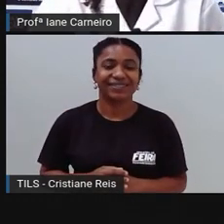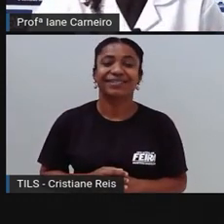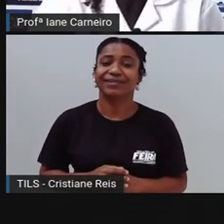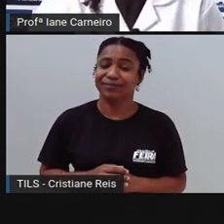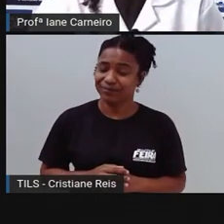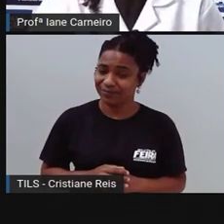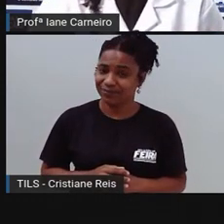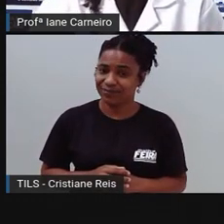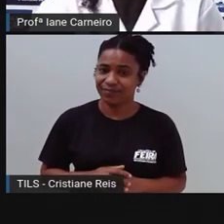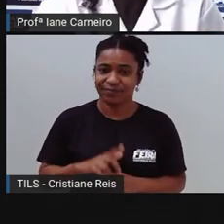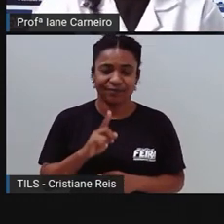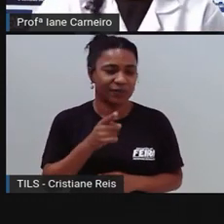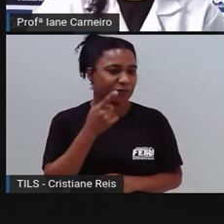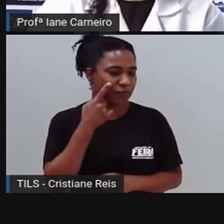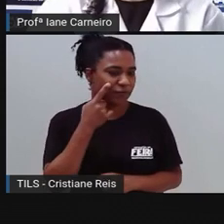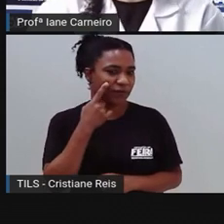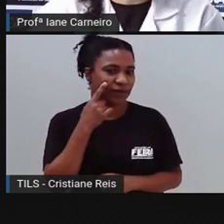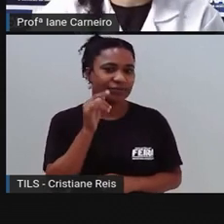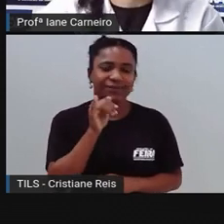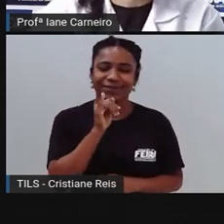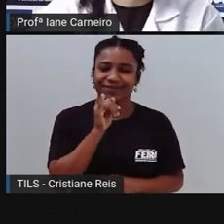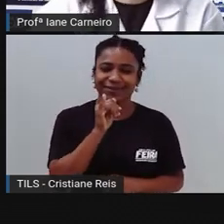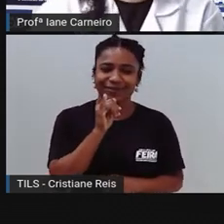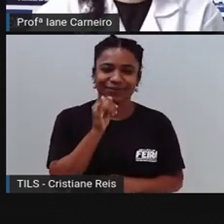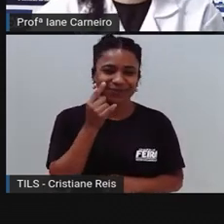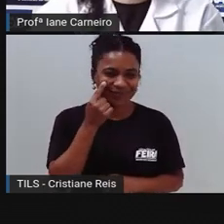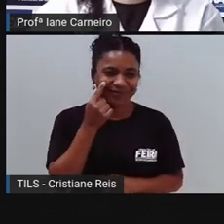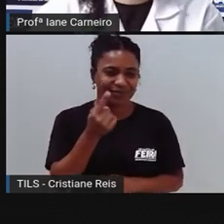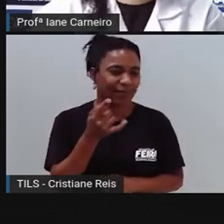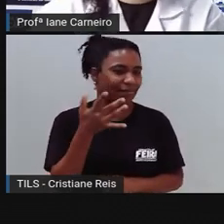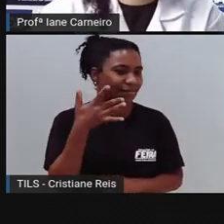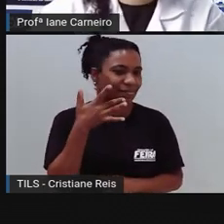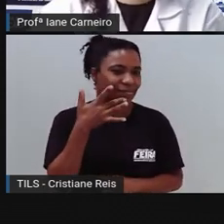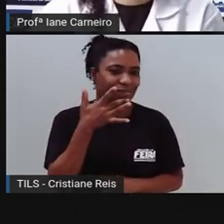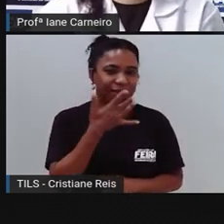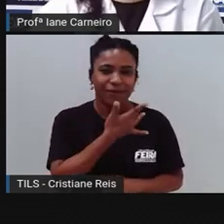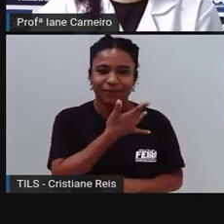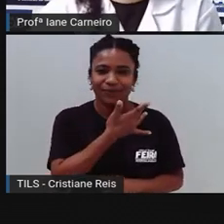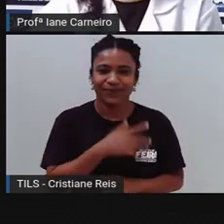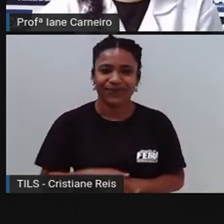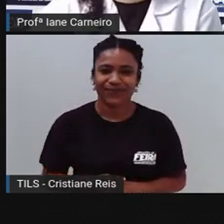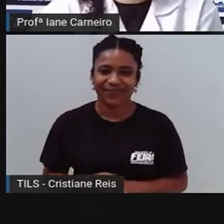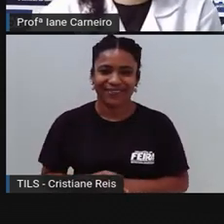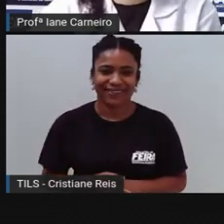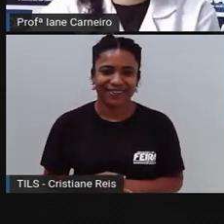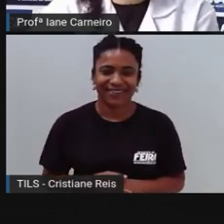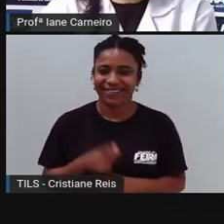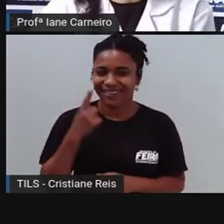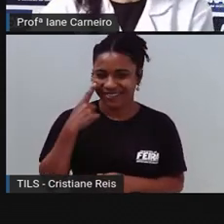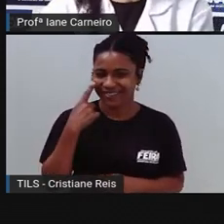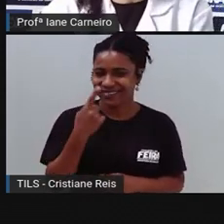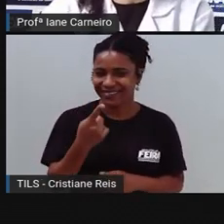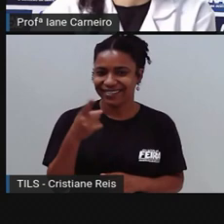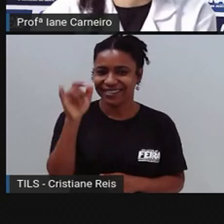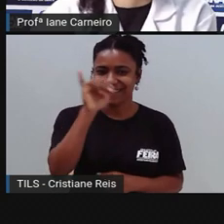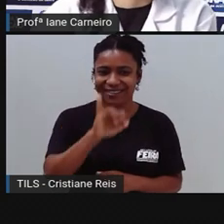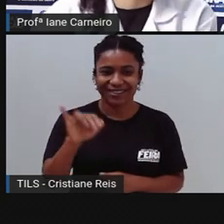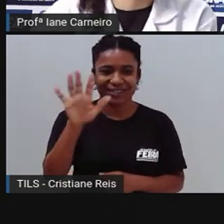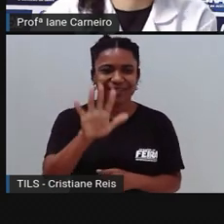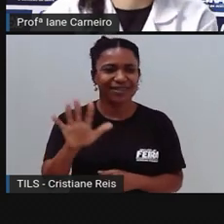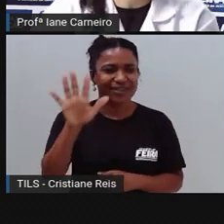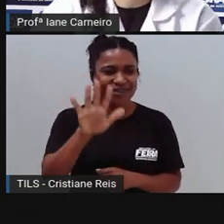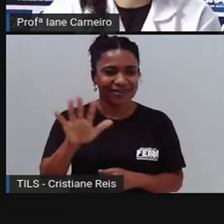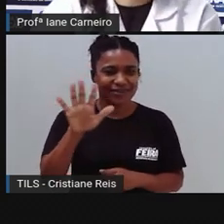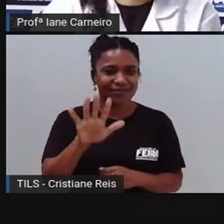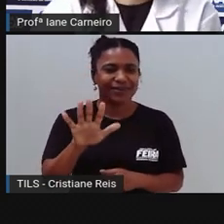trouxe um exemplo aqui, né? Olha que delícia. Aí a Pro trouxe essa imagem. Por que será que a Pro